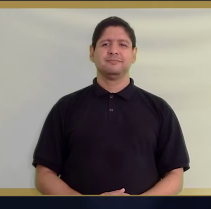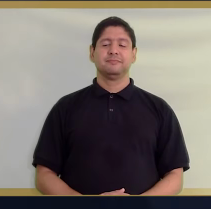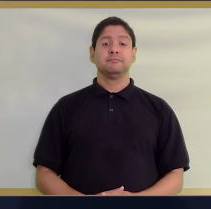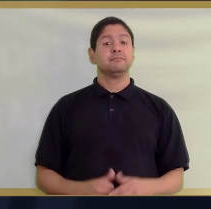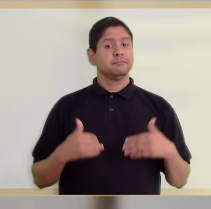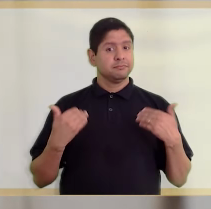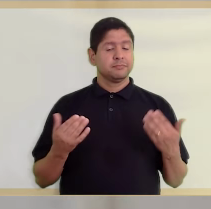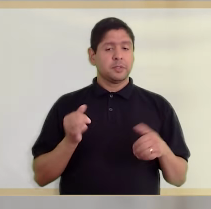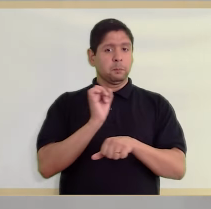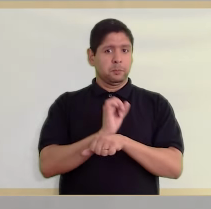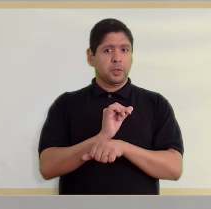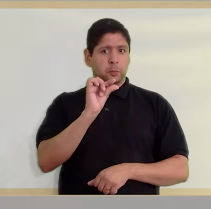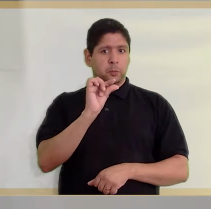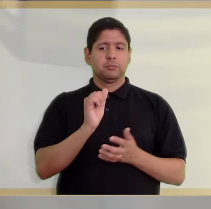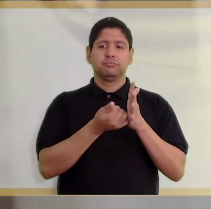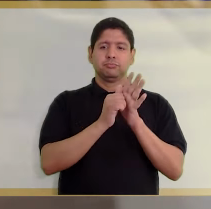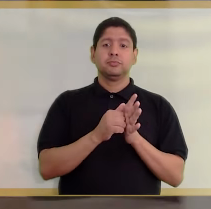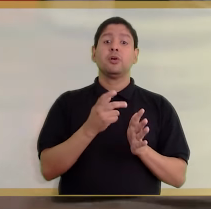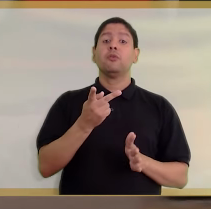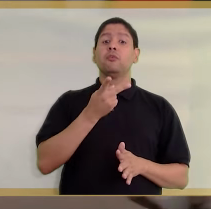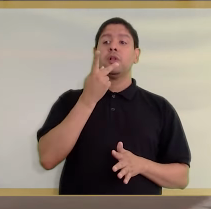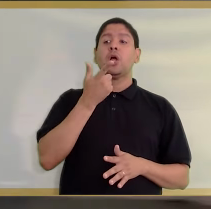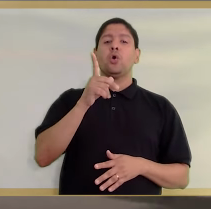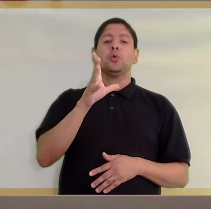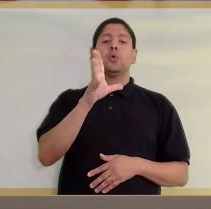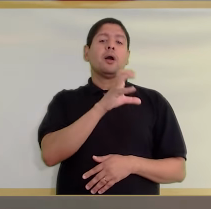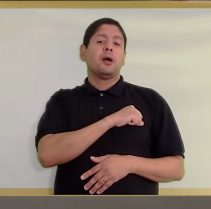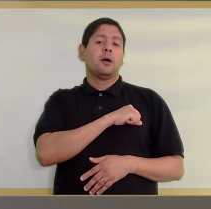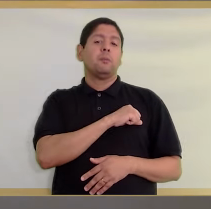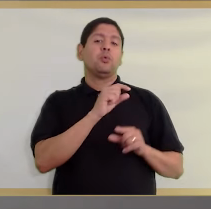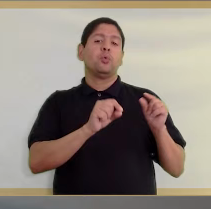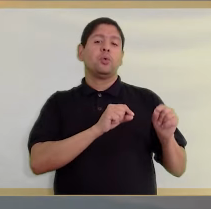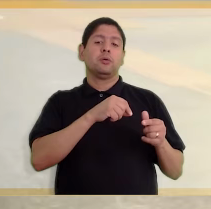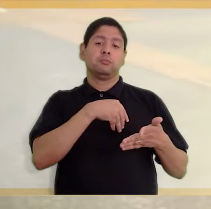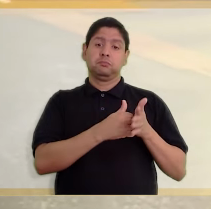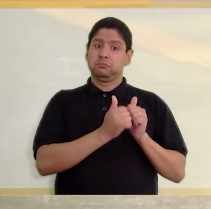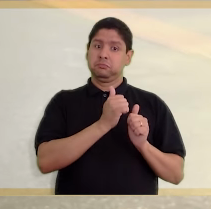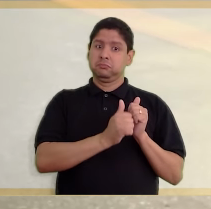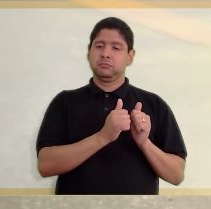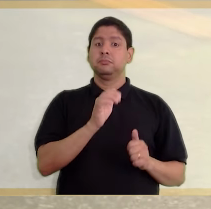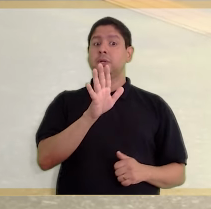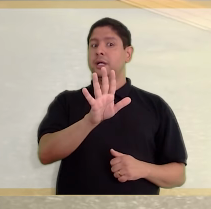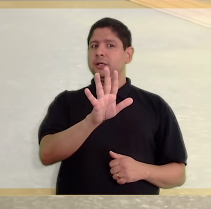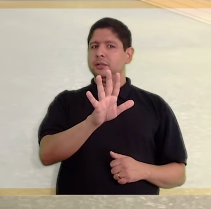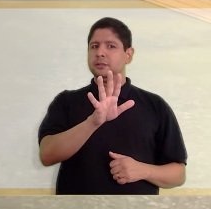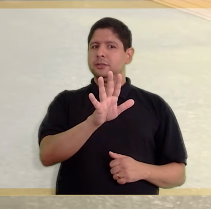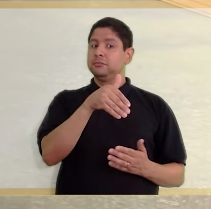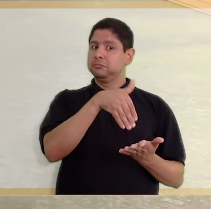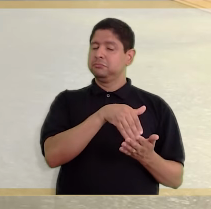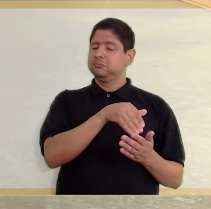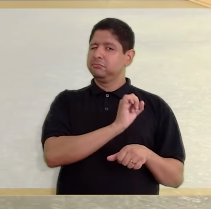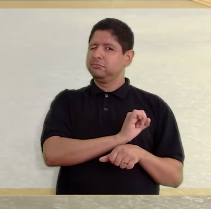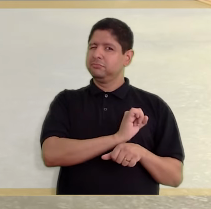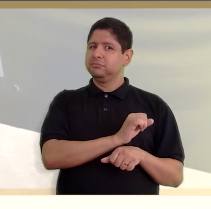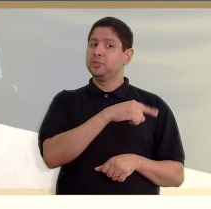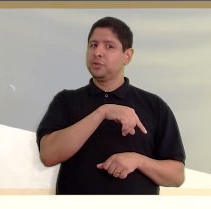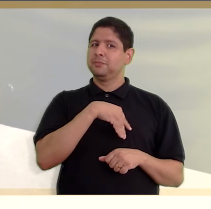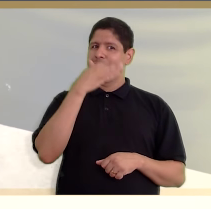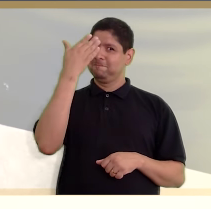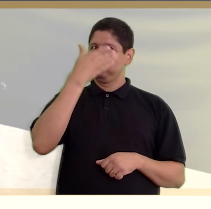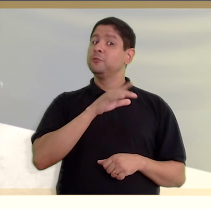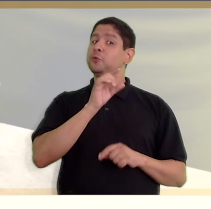A gente vai dar uma pausa agora no samba para falar da outra paixão do carioca, o futebol. Mas ó, fica até o final aqui comigo que prometo